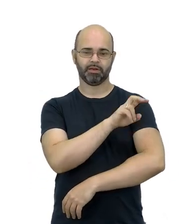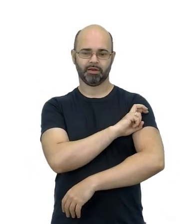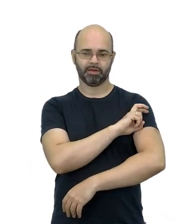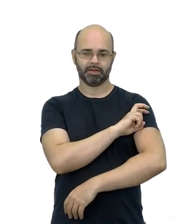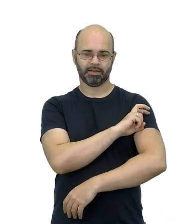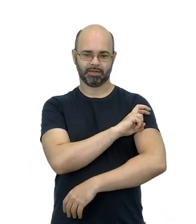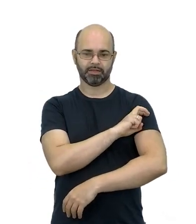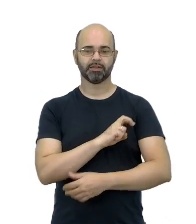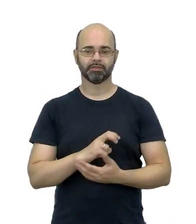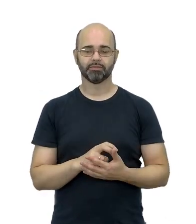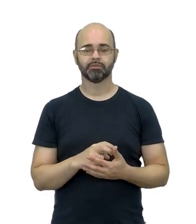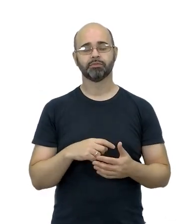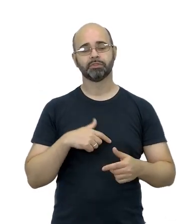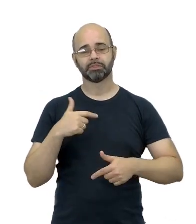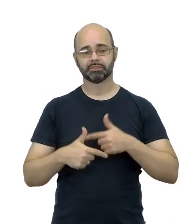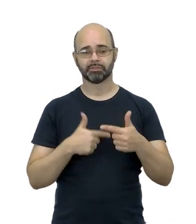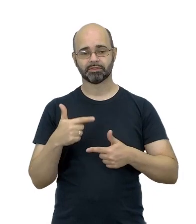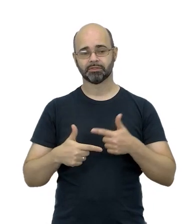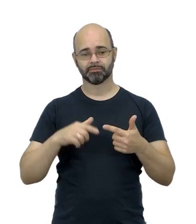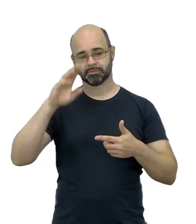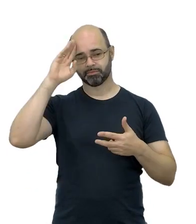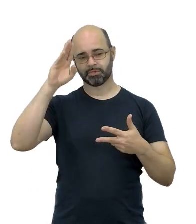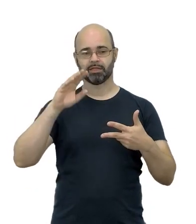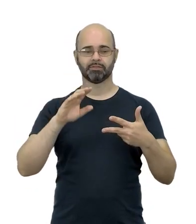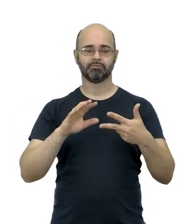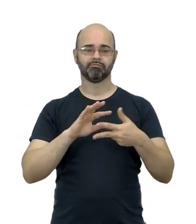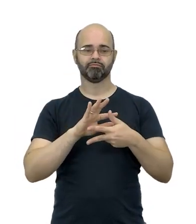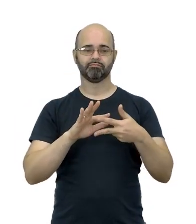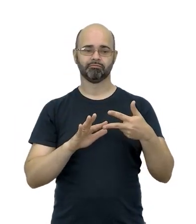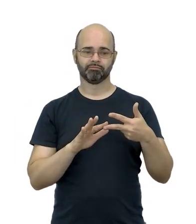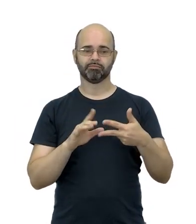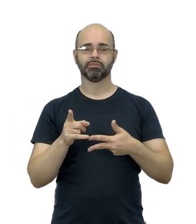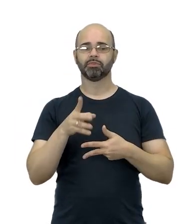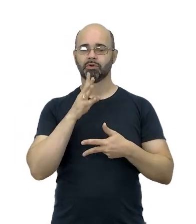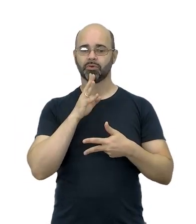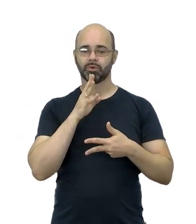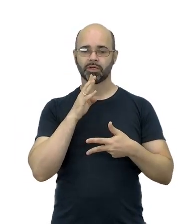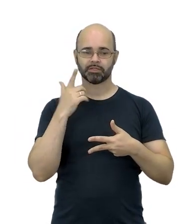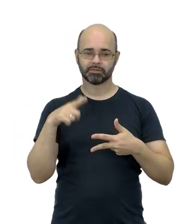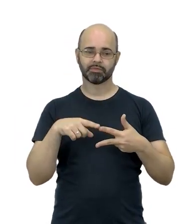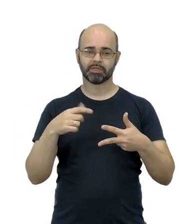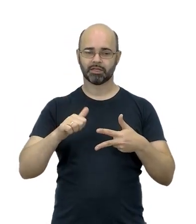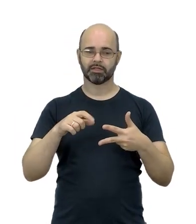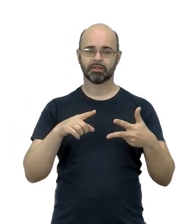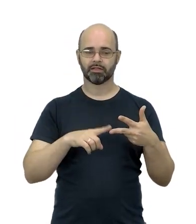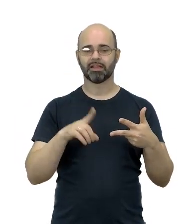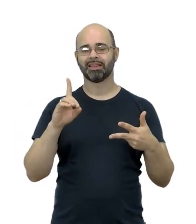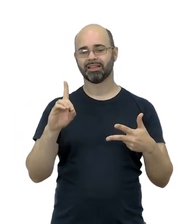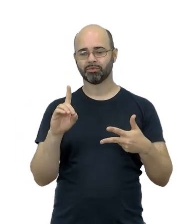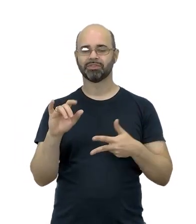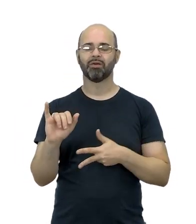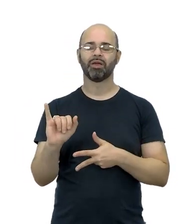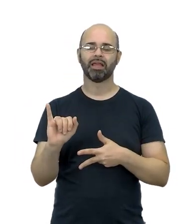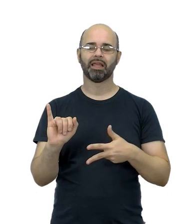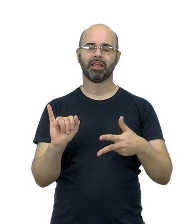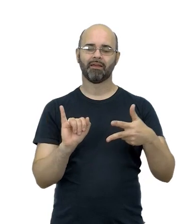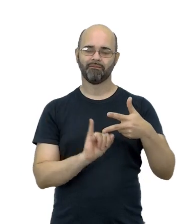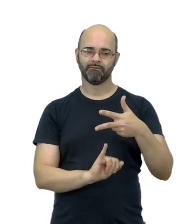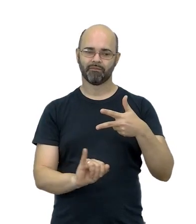trabalhar basicamente com esses 3 primeiros, que é o reconhecimento, a análise e a dedução informal. A